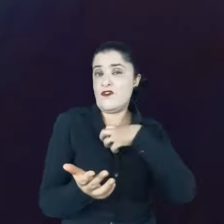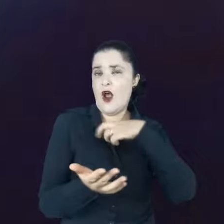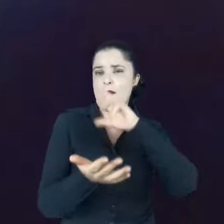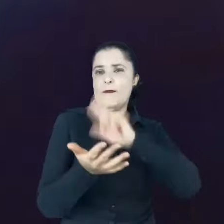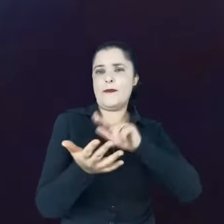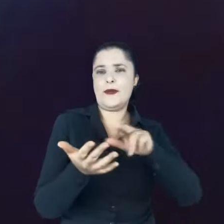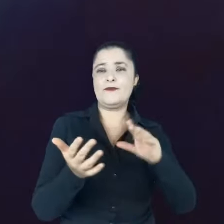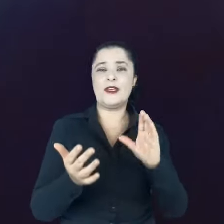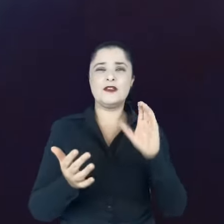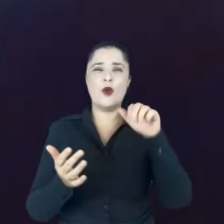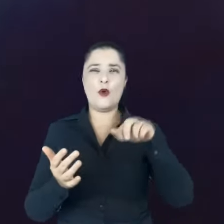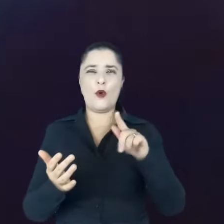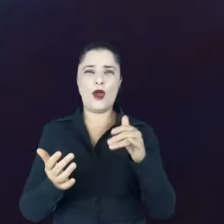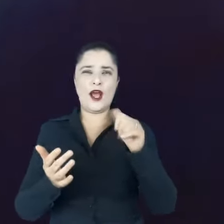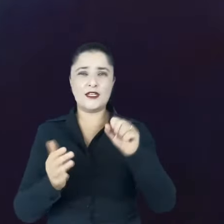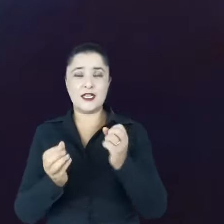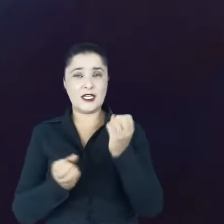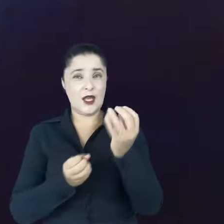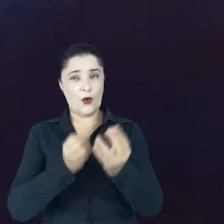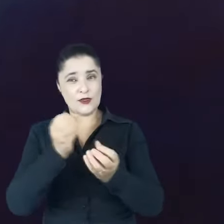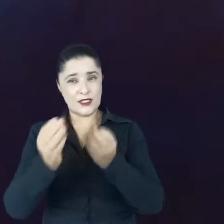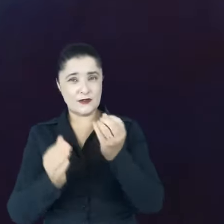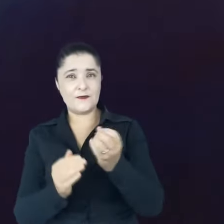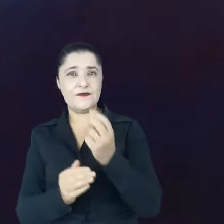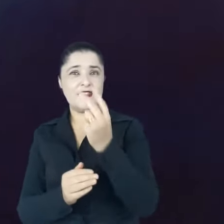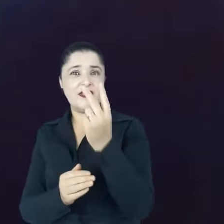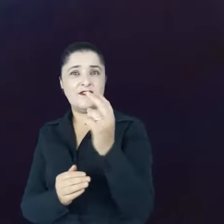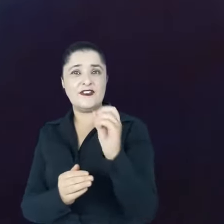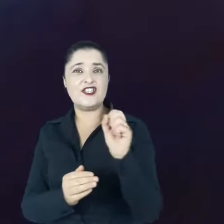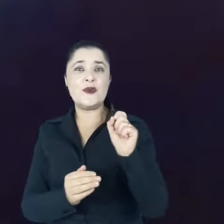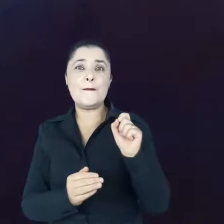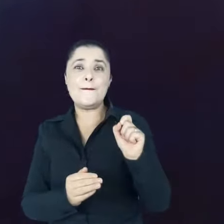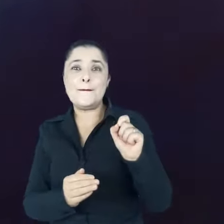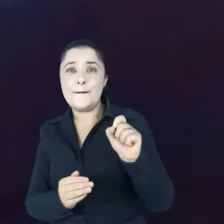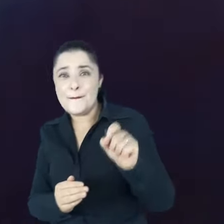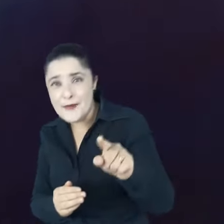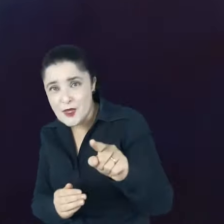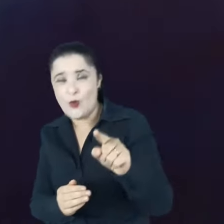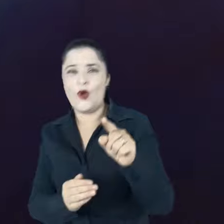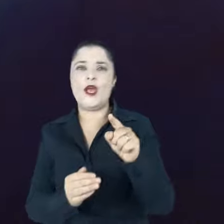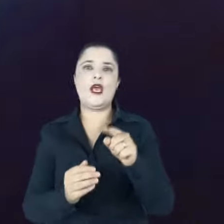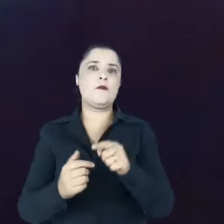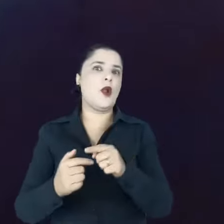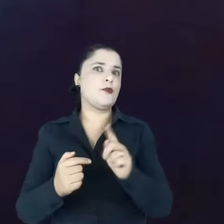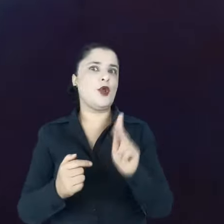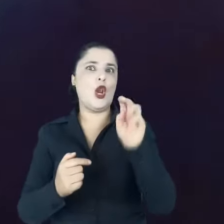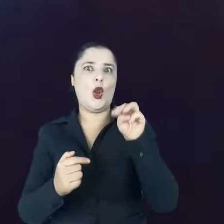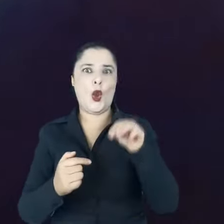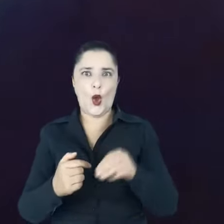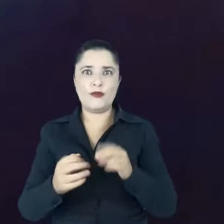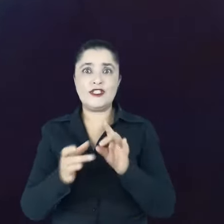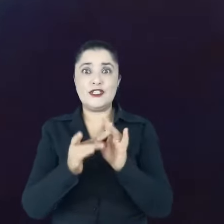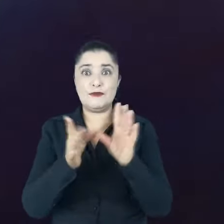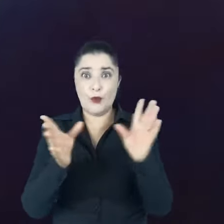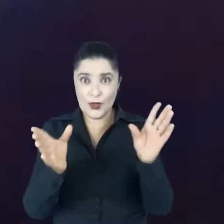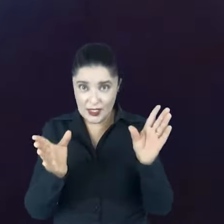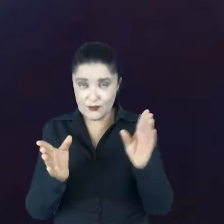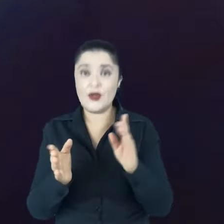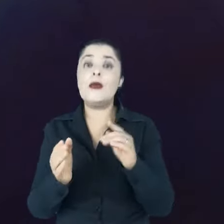na área de concessão, 20 mil quilômetros de pipelines de gás disponíveis para que esse produto possa